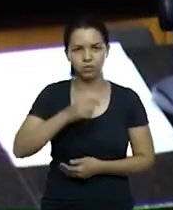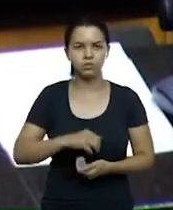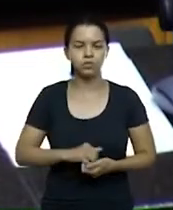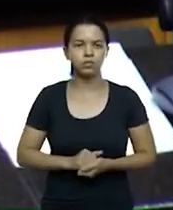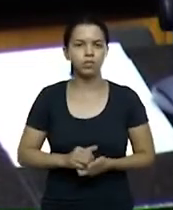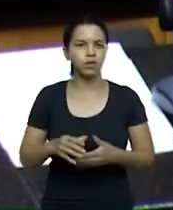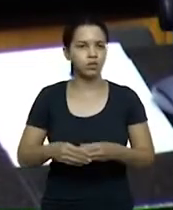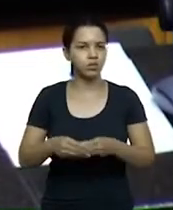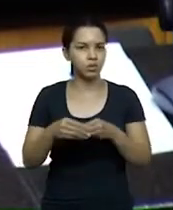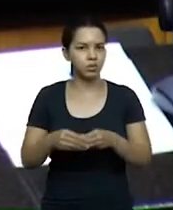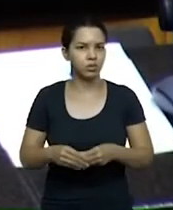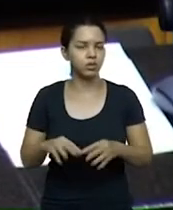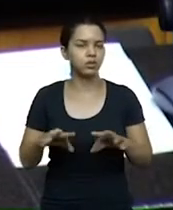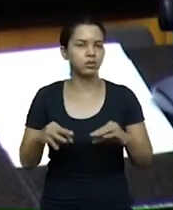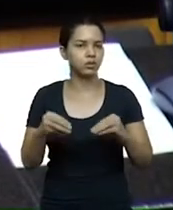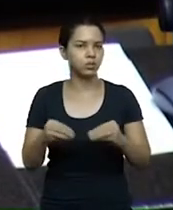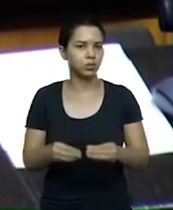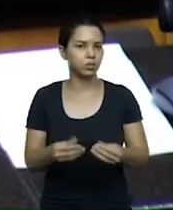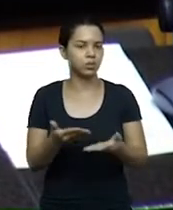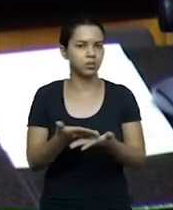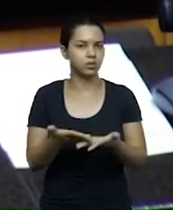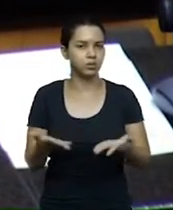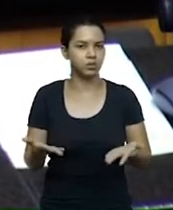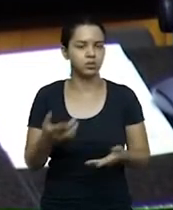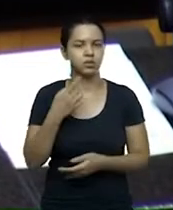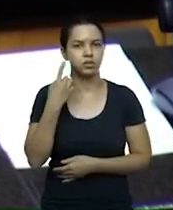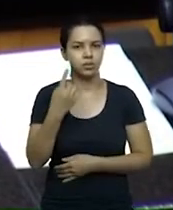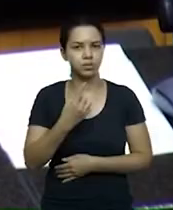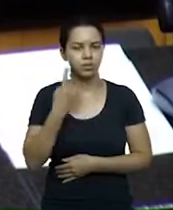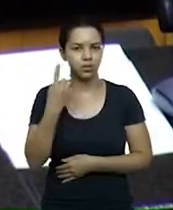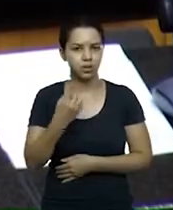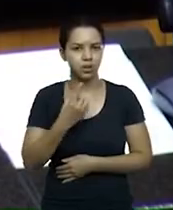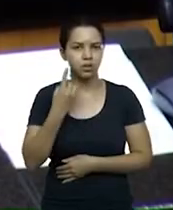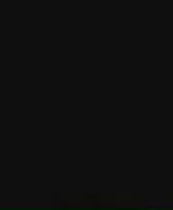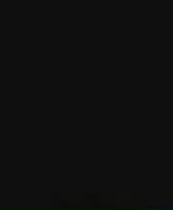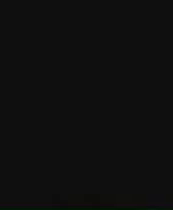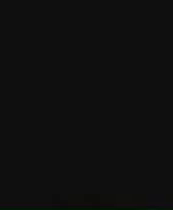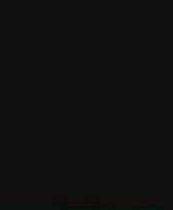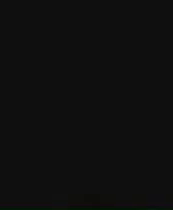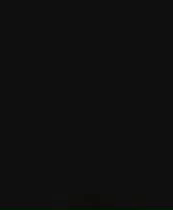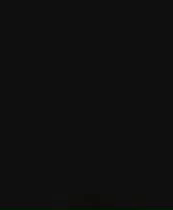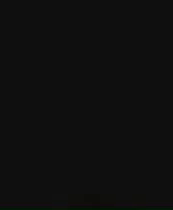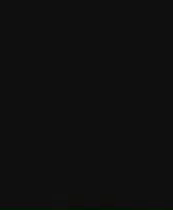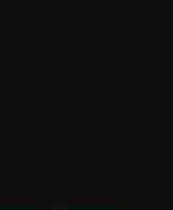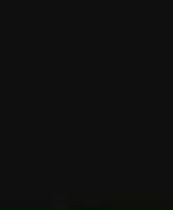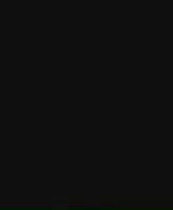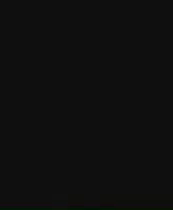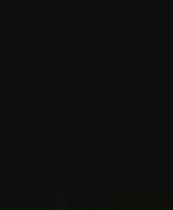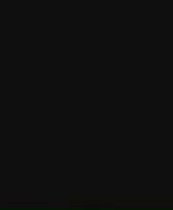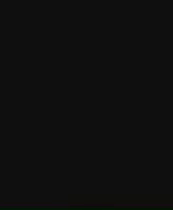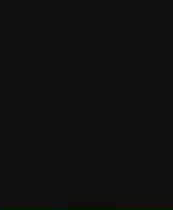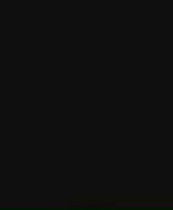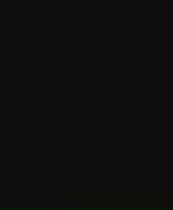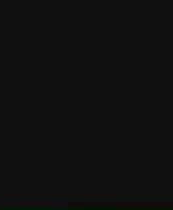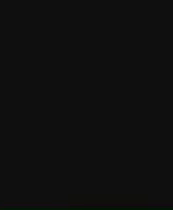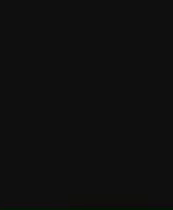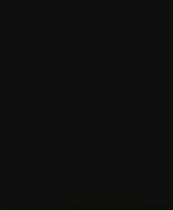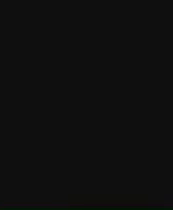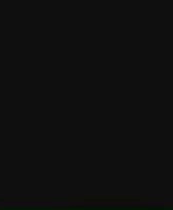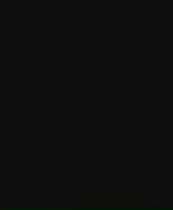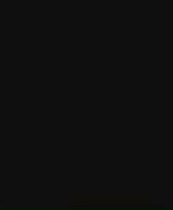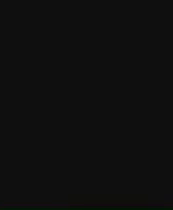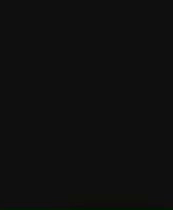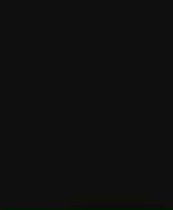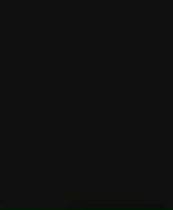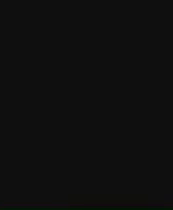plenário, o deputado Ivan Nats apresentou um vídeo publicado nas redes sociais em que o prefeito do município de Gaspar